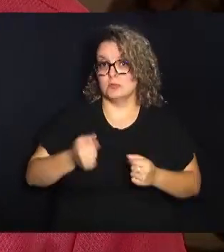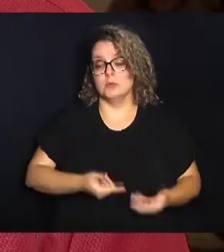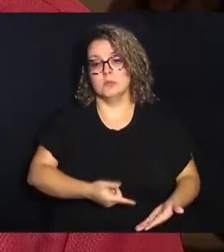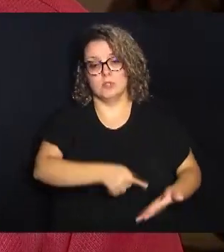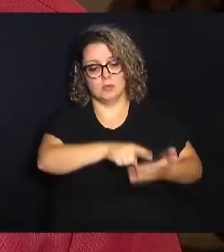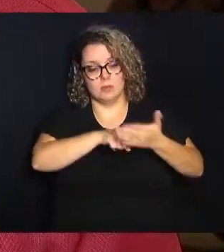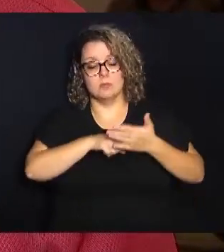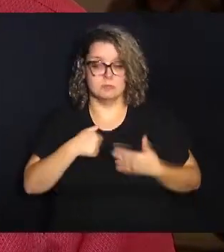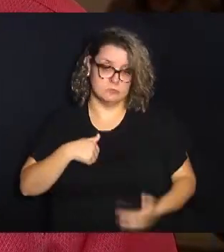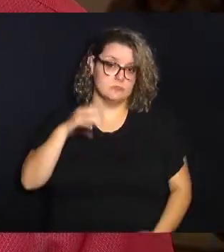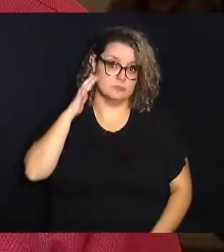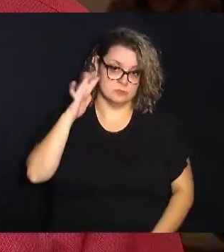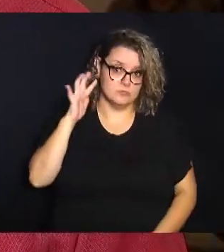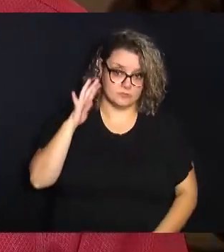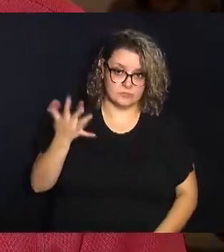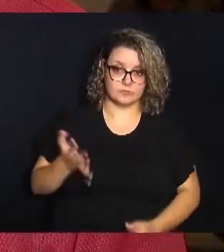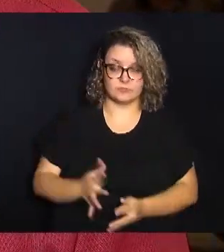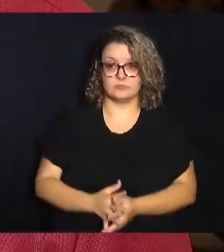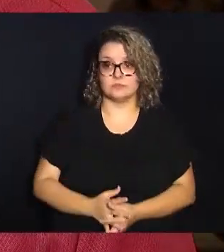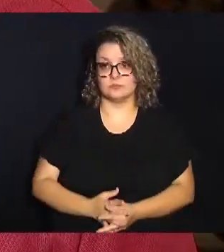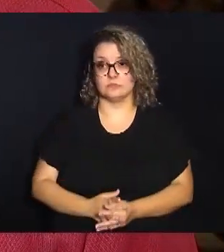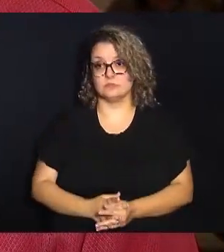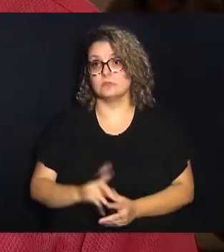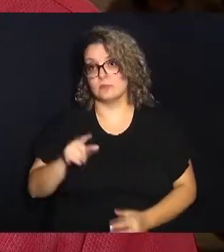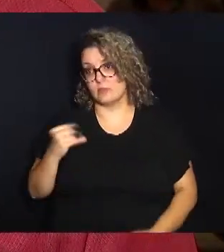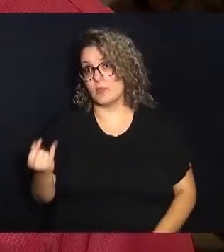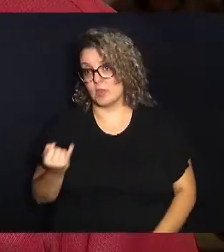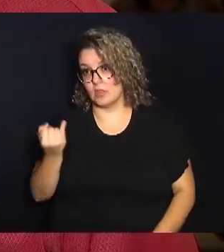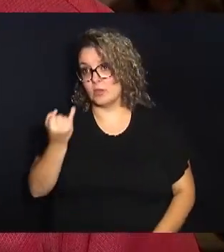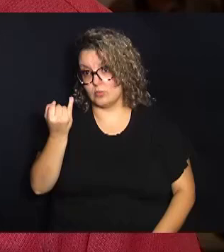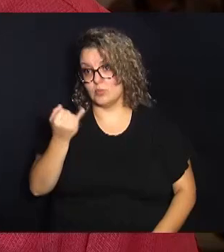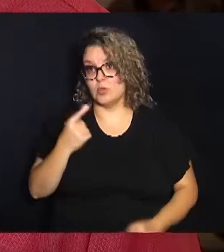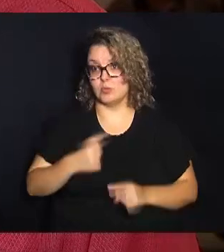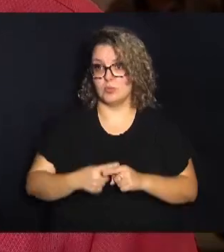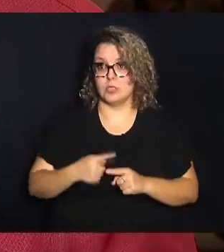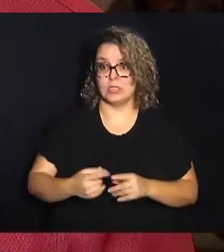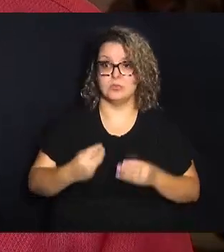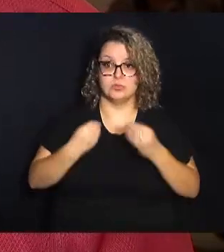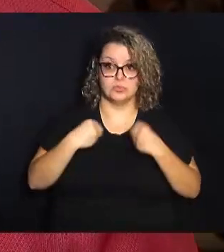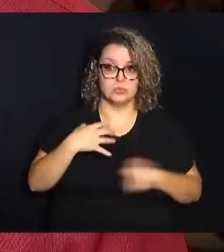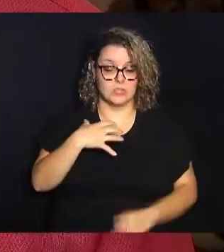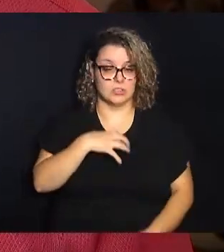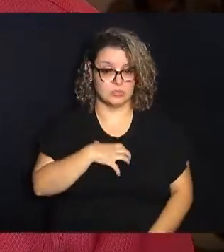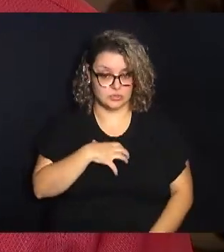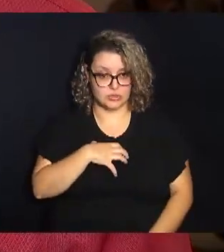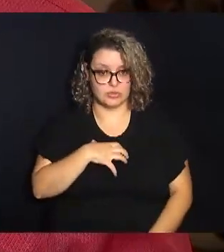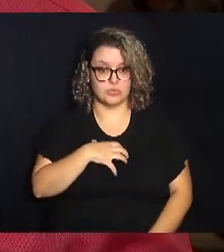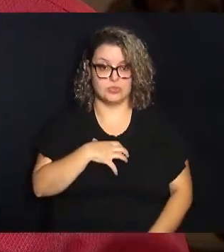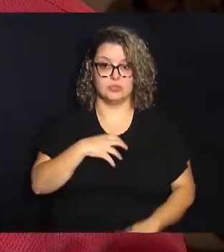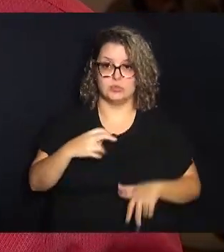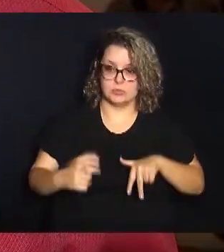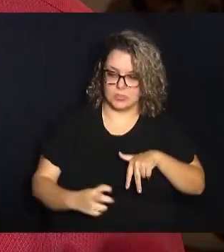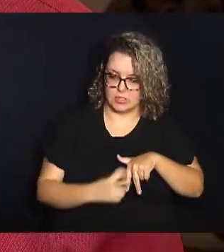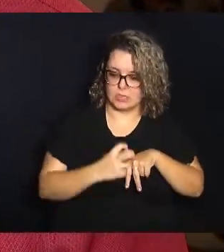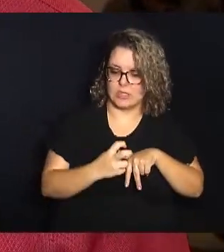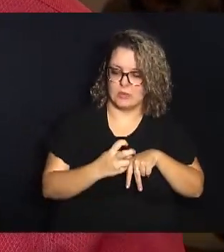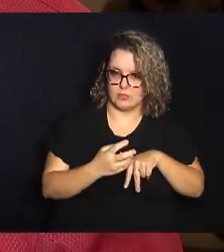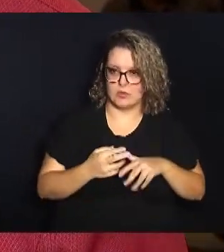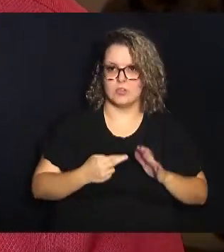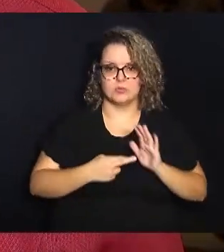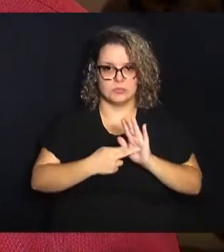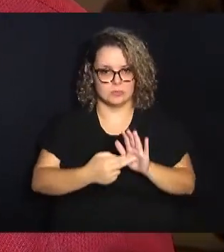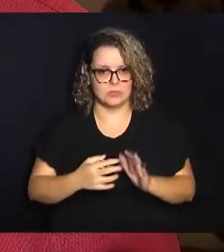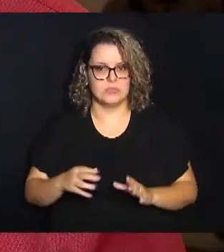eles vão nos apresentar, imagino, né? É importante, porque isso nos dá a condição de dar voz